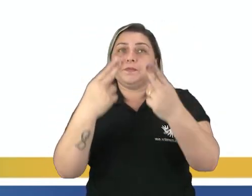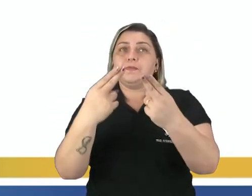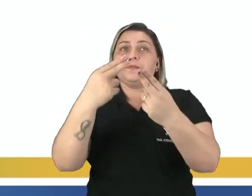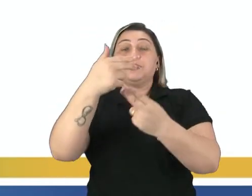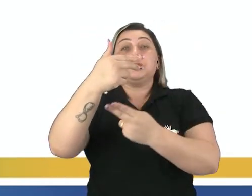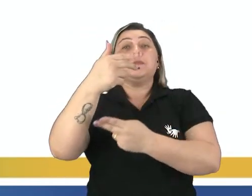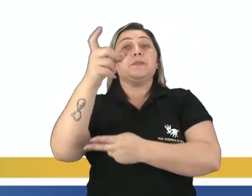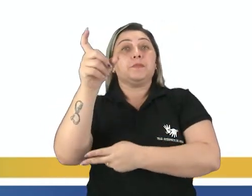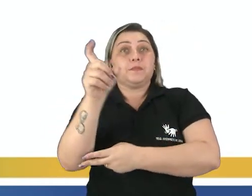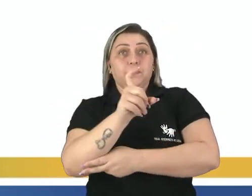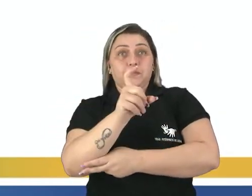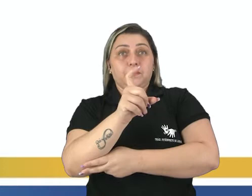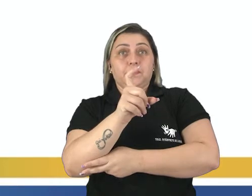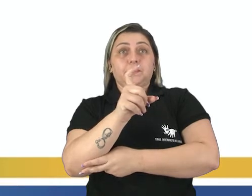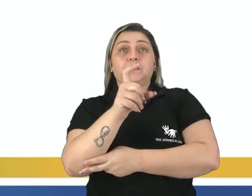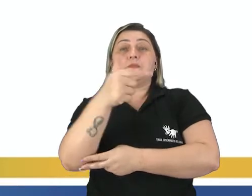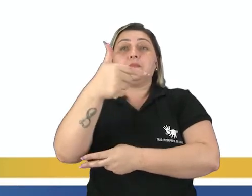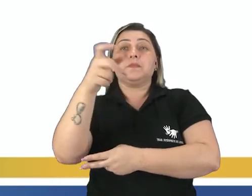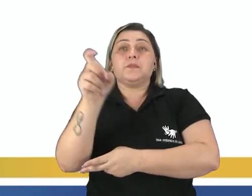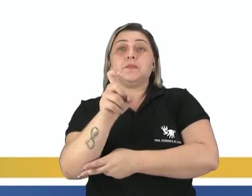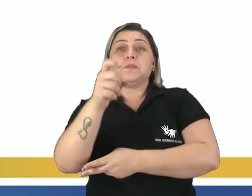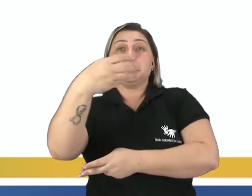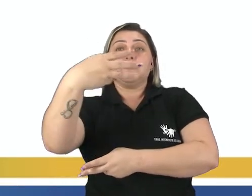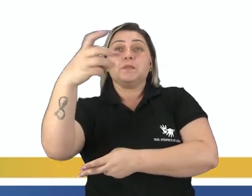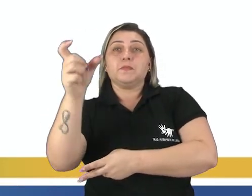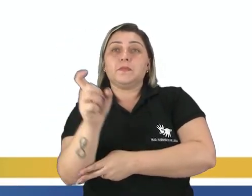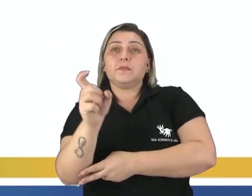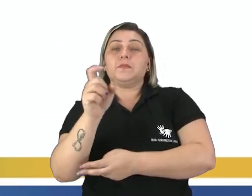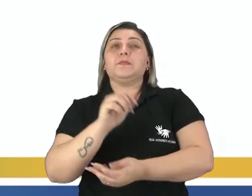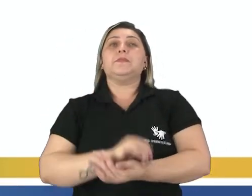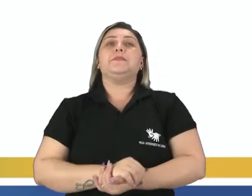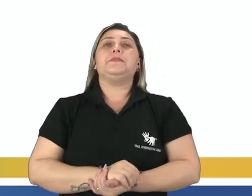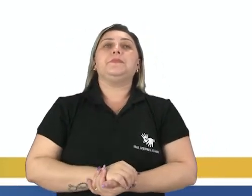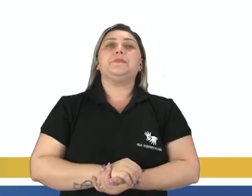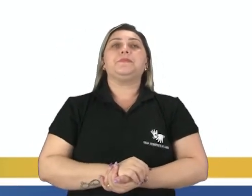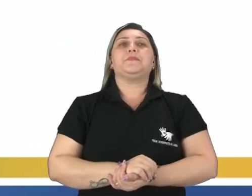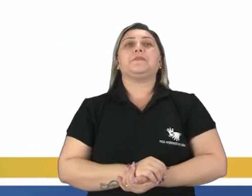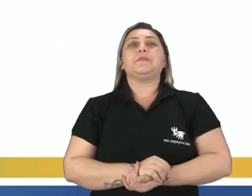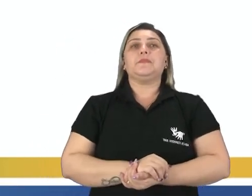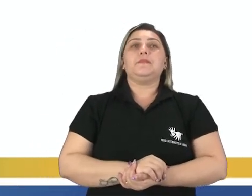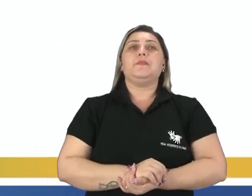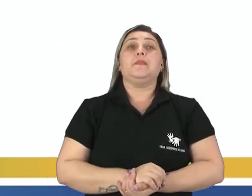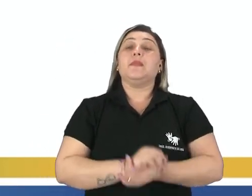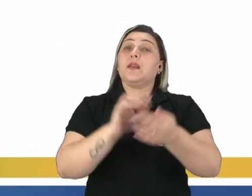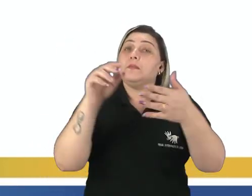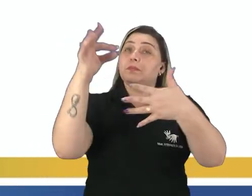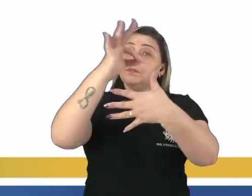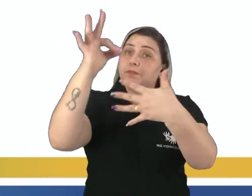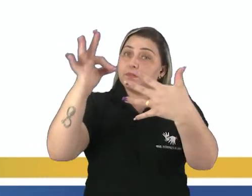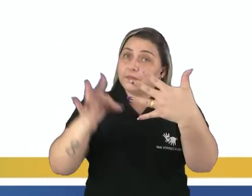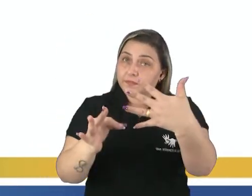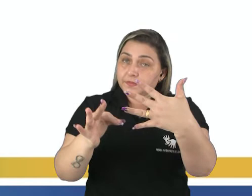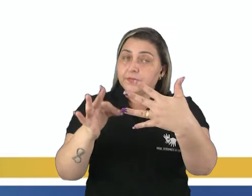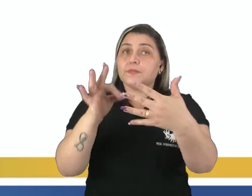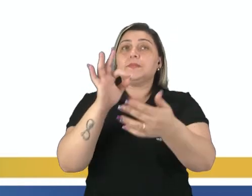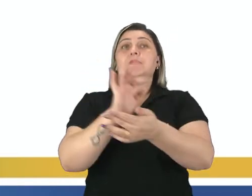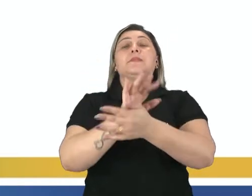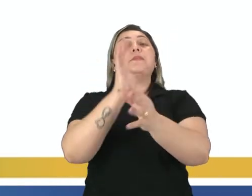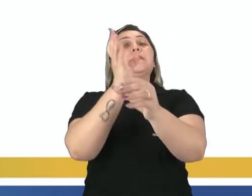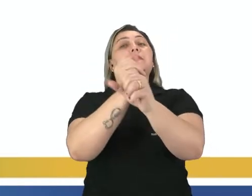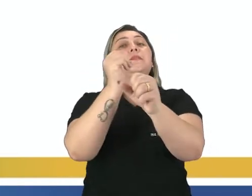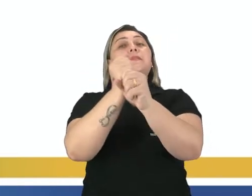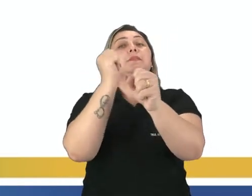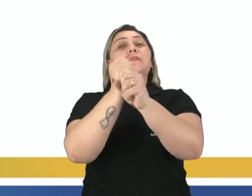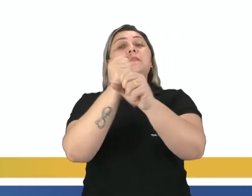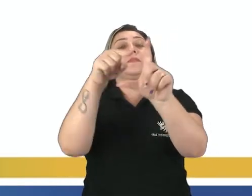a x, 2x e 3x. Pela propriedade que enuncia que a soma